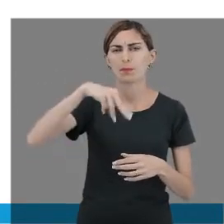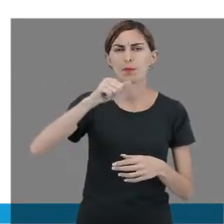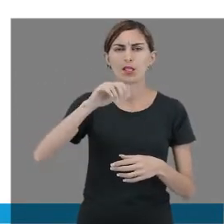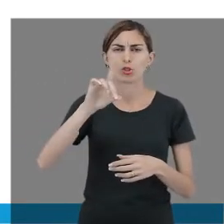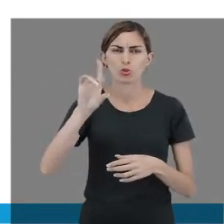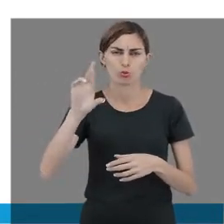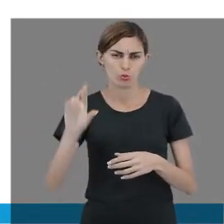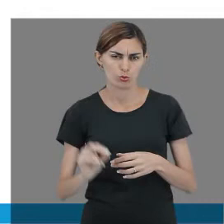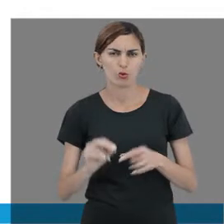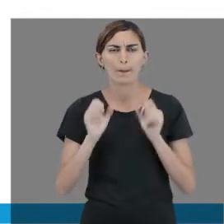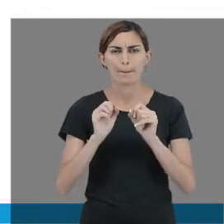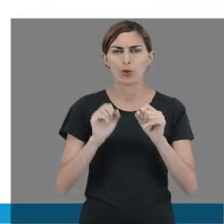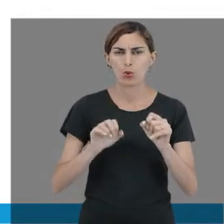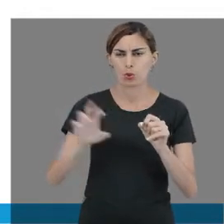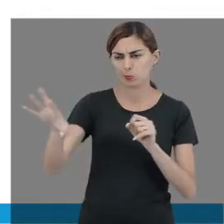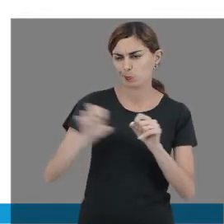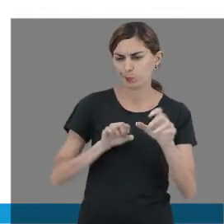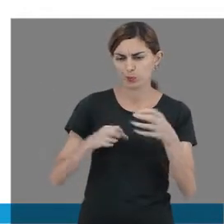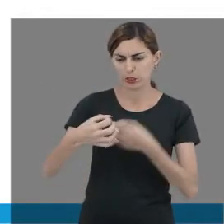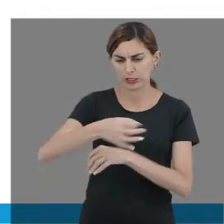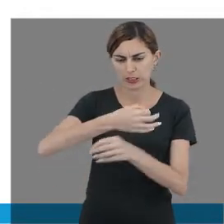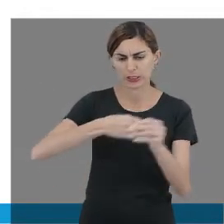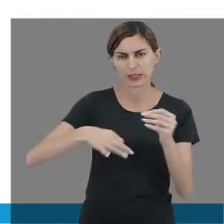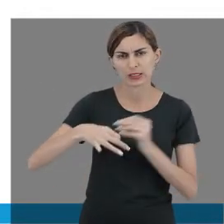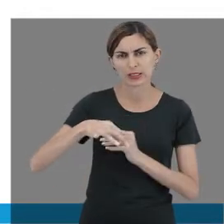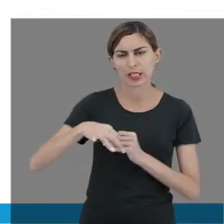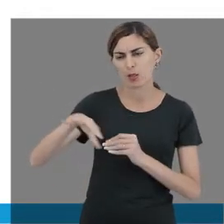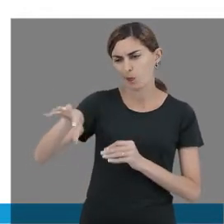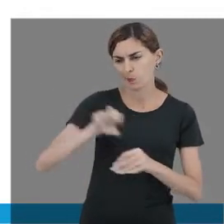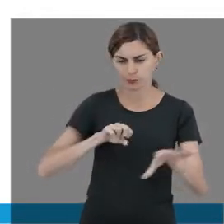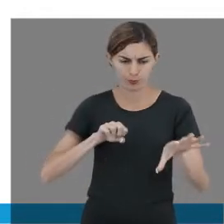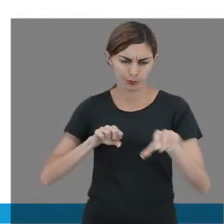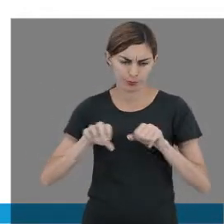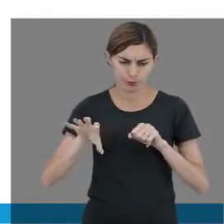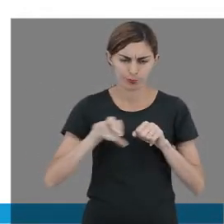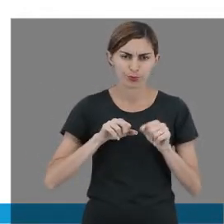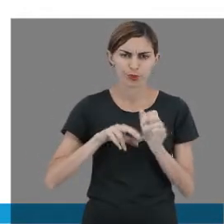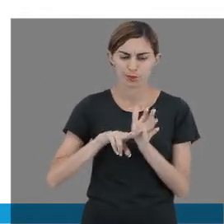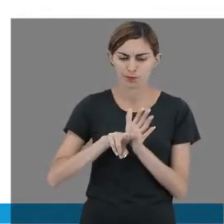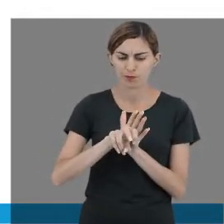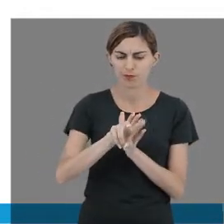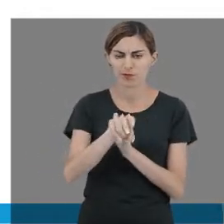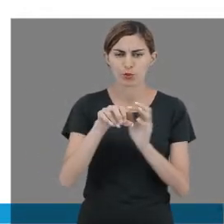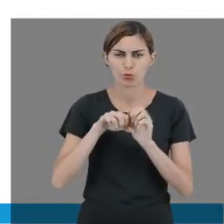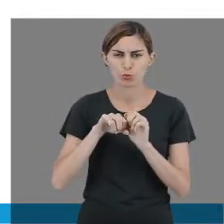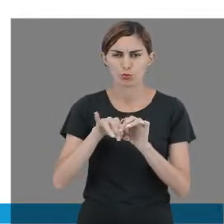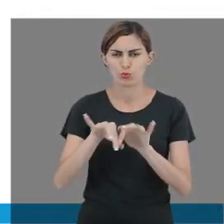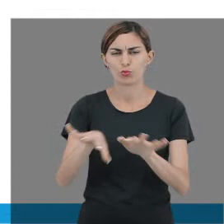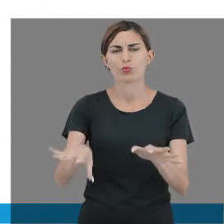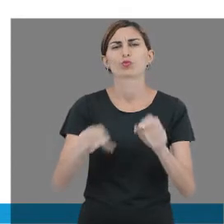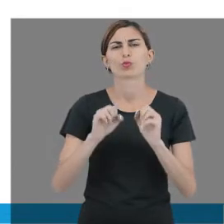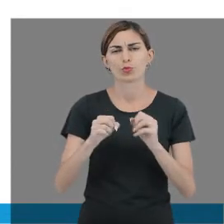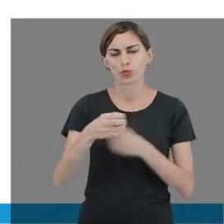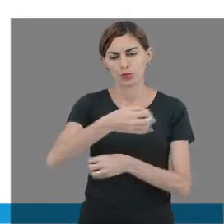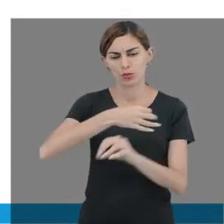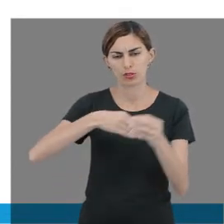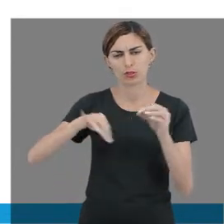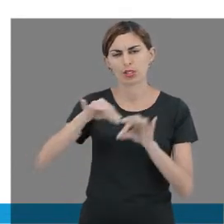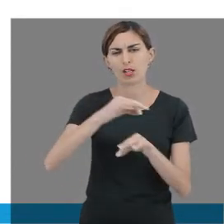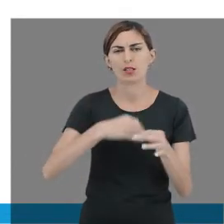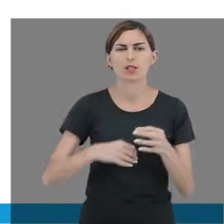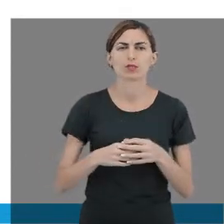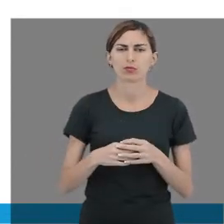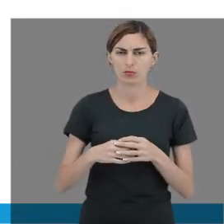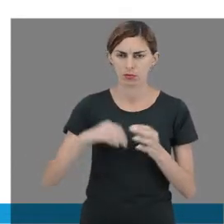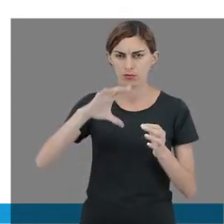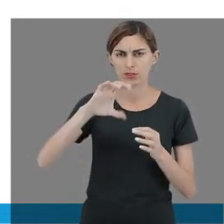de infectar todas as células do sistema nervoso, porém, existe uma predileção maior pela célula que a gente chama de célula progenitora neuronal. É aquela célula que